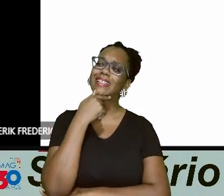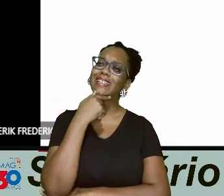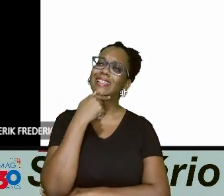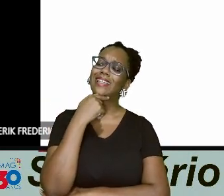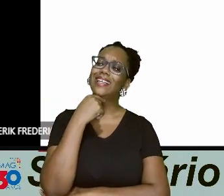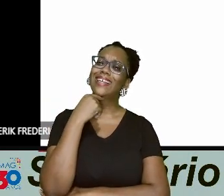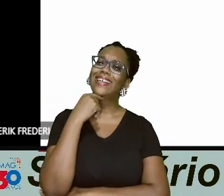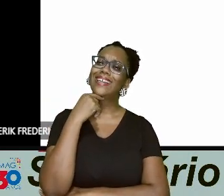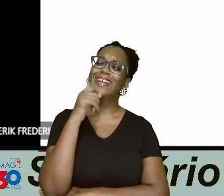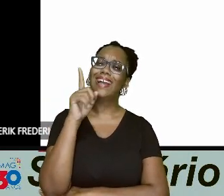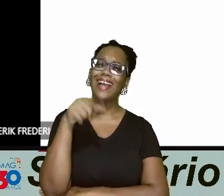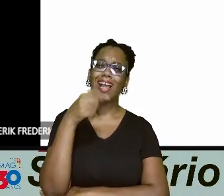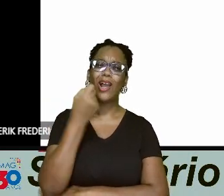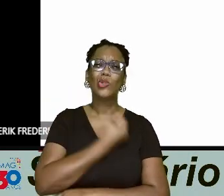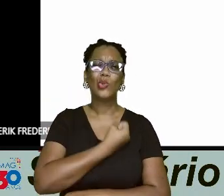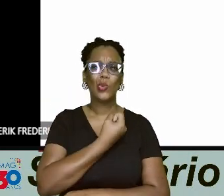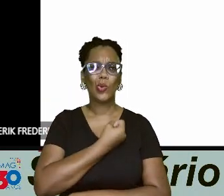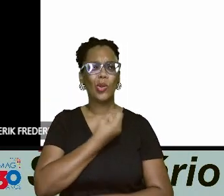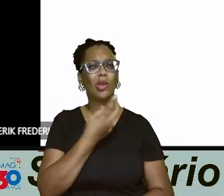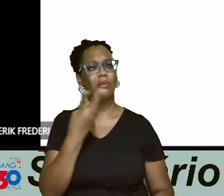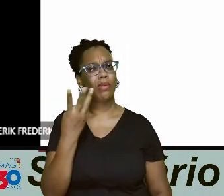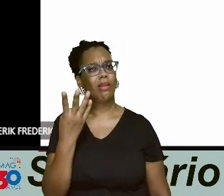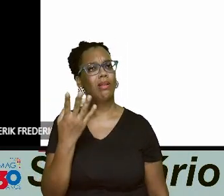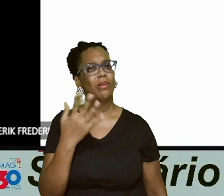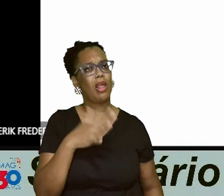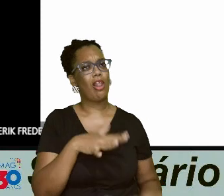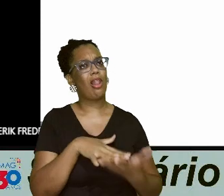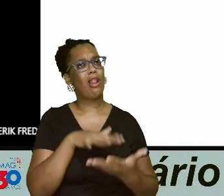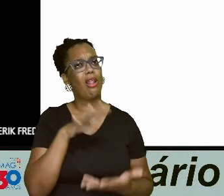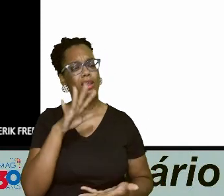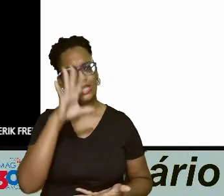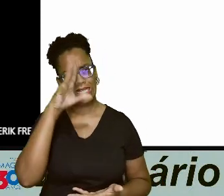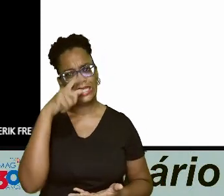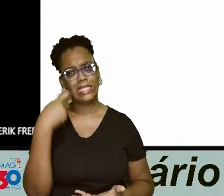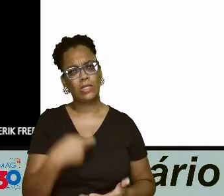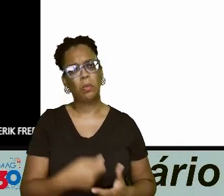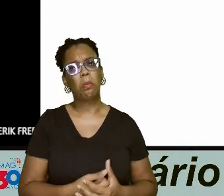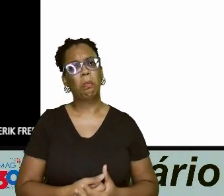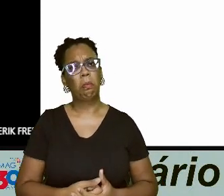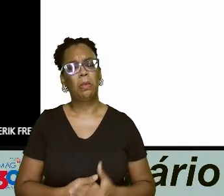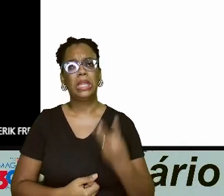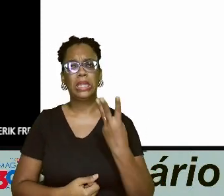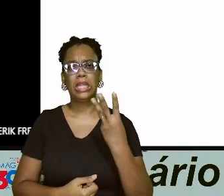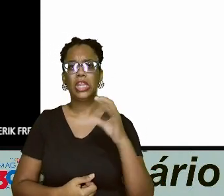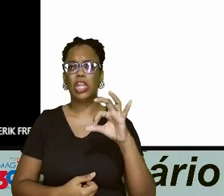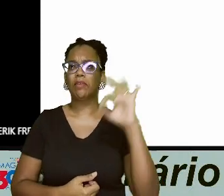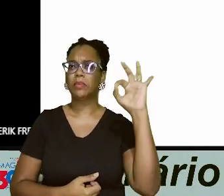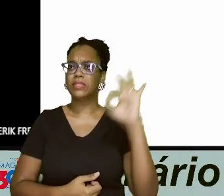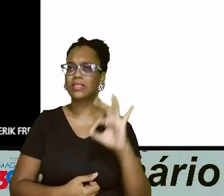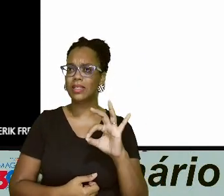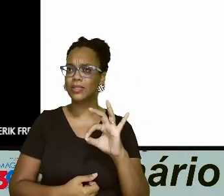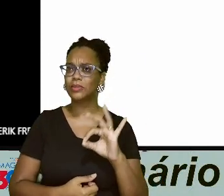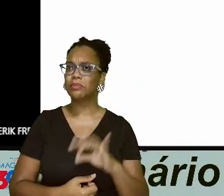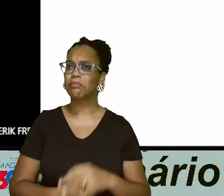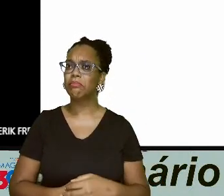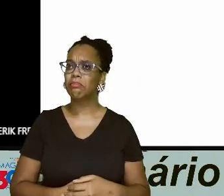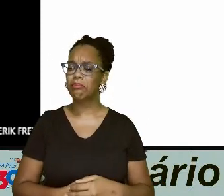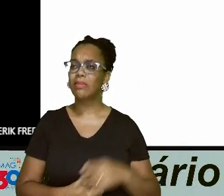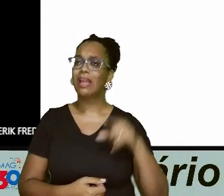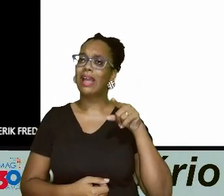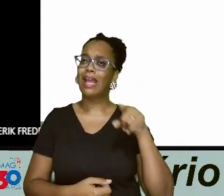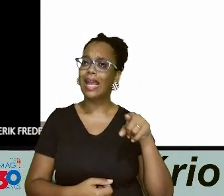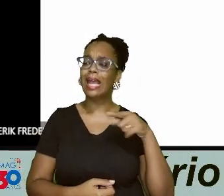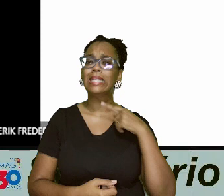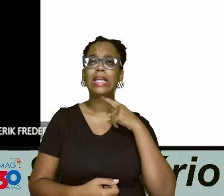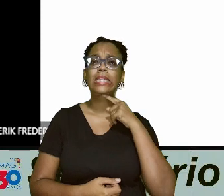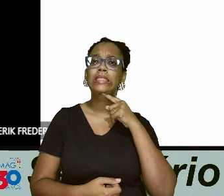número apreciável aqui de decisões, né, bastante significativo, 39%, essa circunstância sequer constava